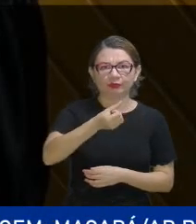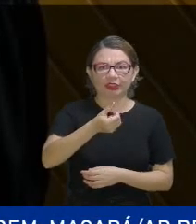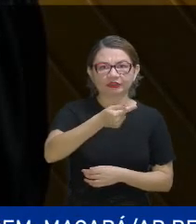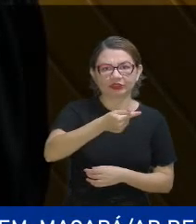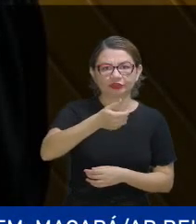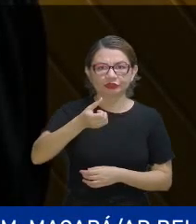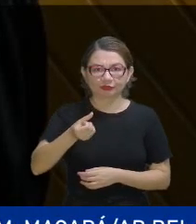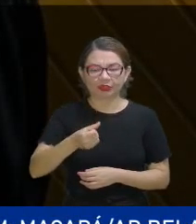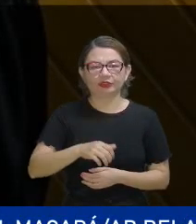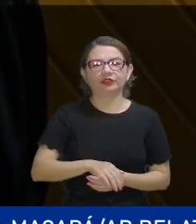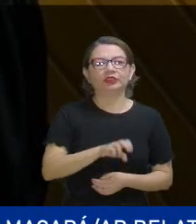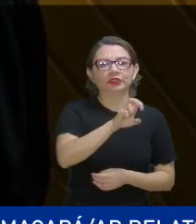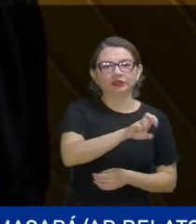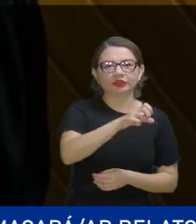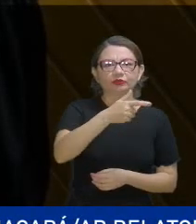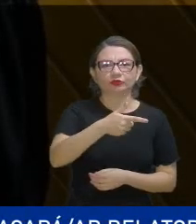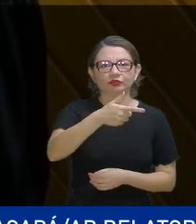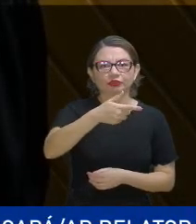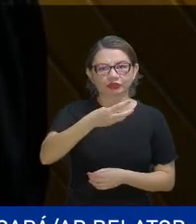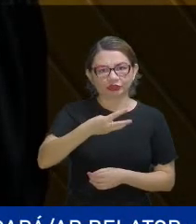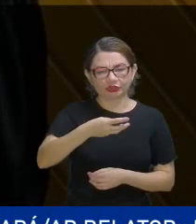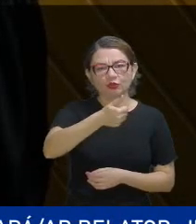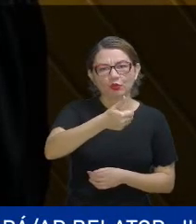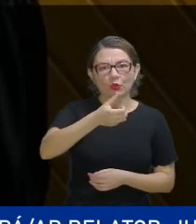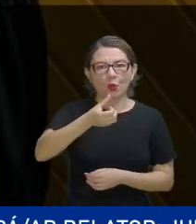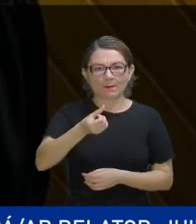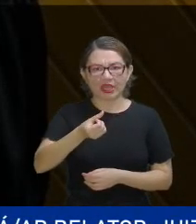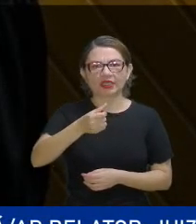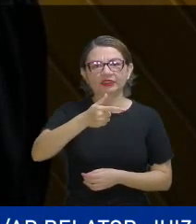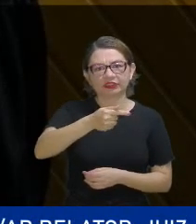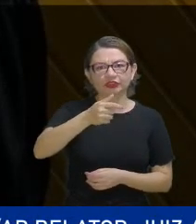523-1676 e 523-1682, do ID